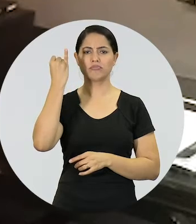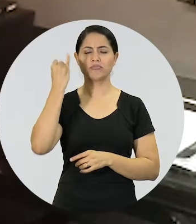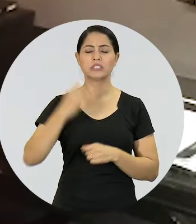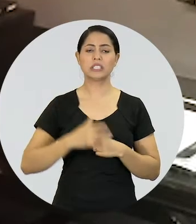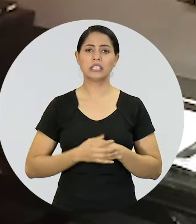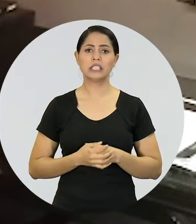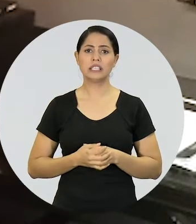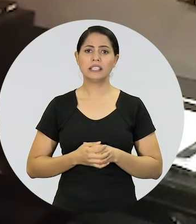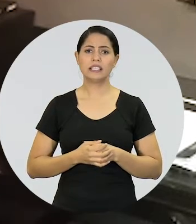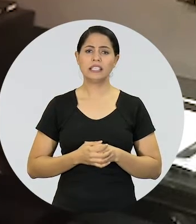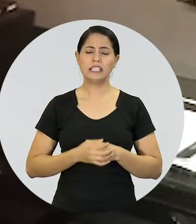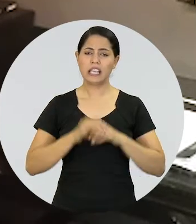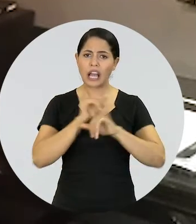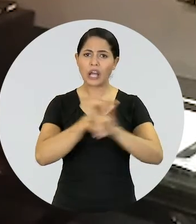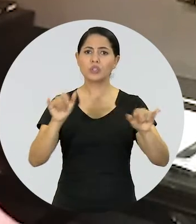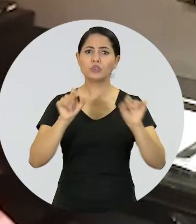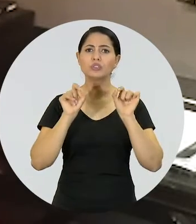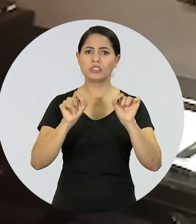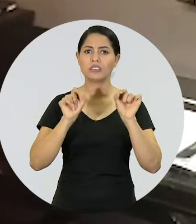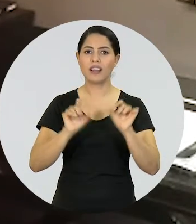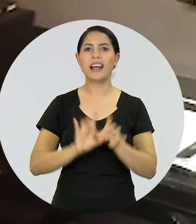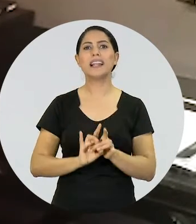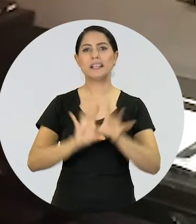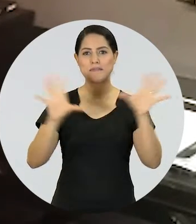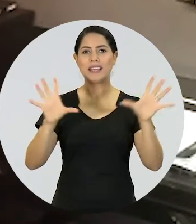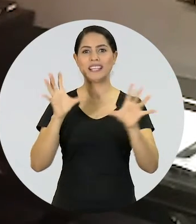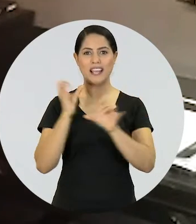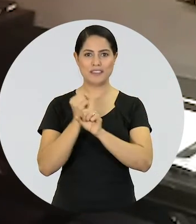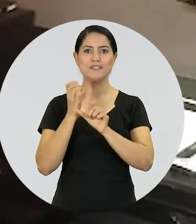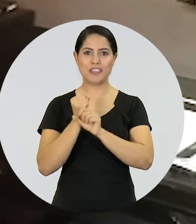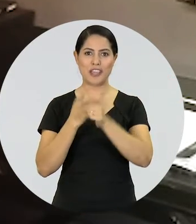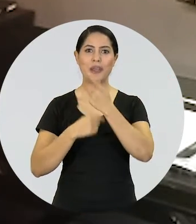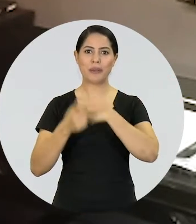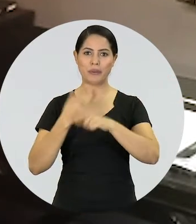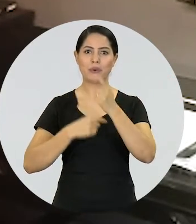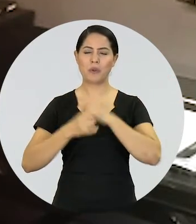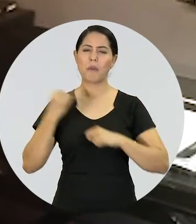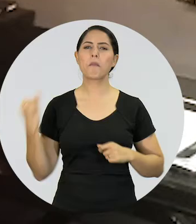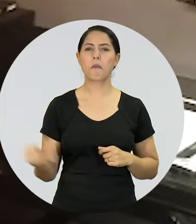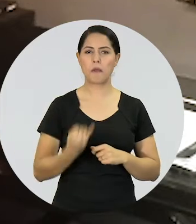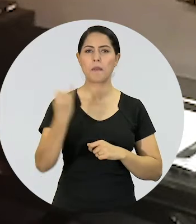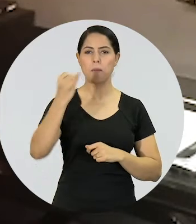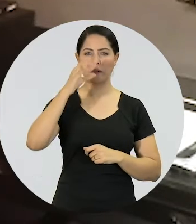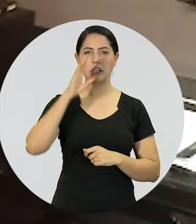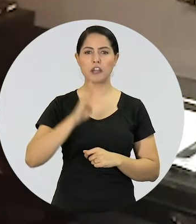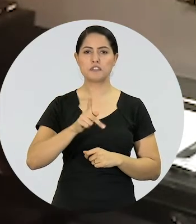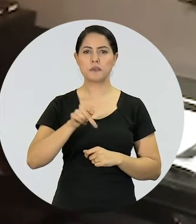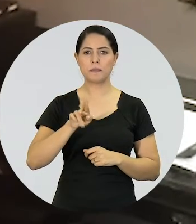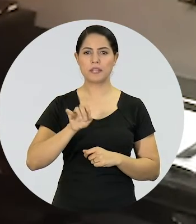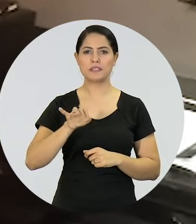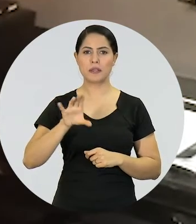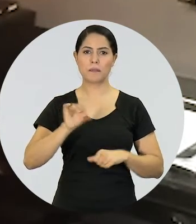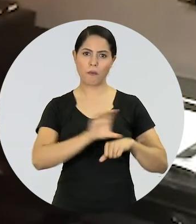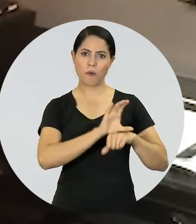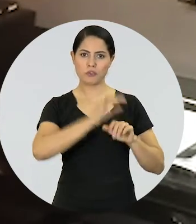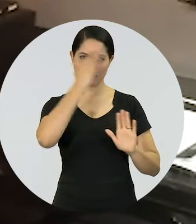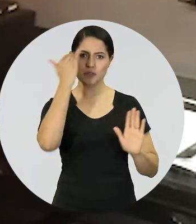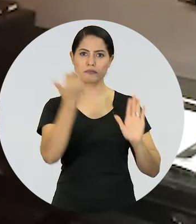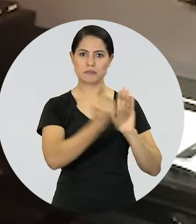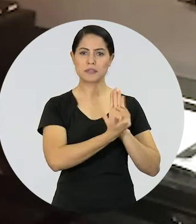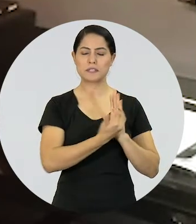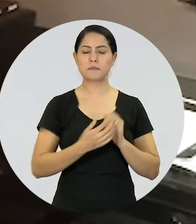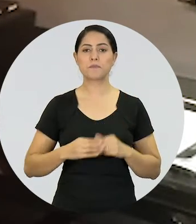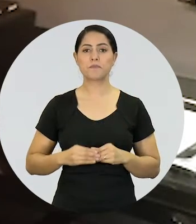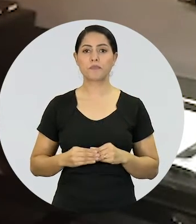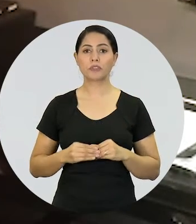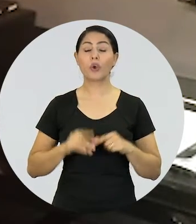então tradicionais e vem a afirmar a liberdade econômica como um princípio fundamental previsto